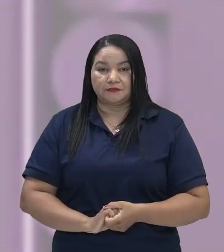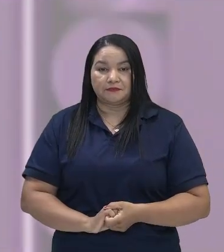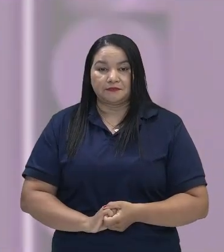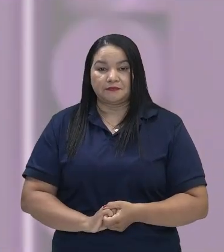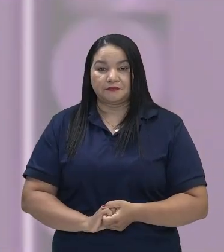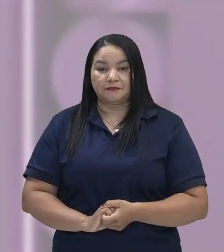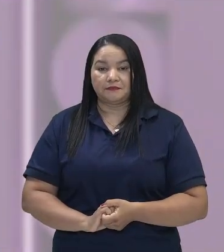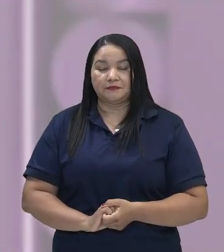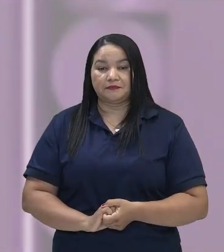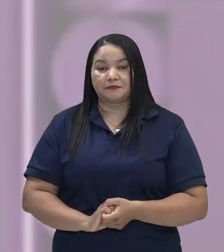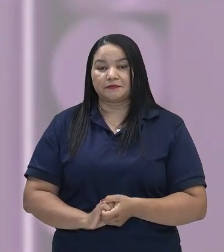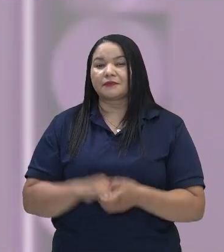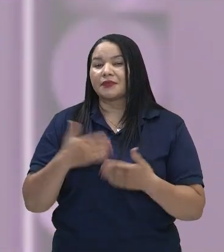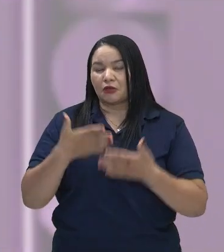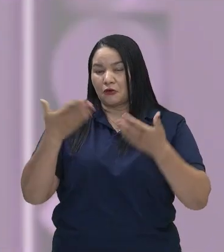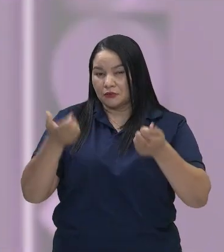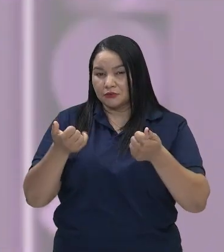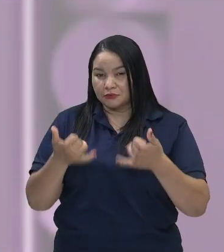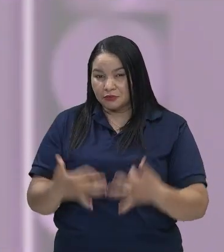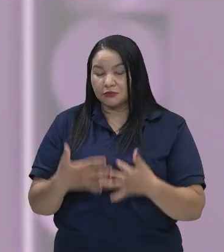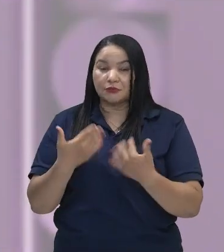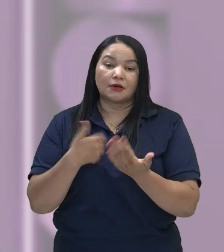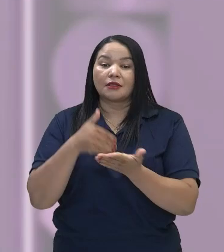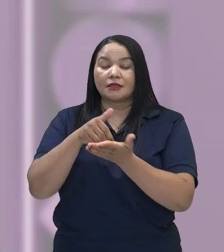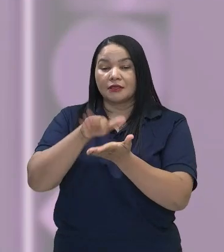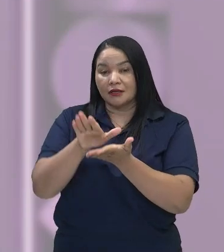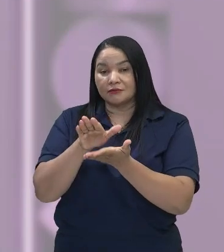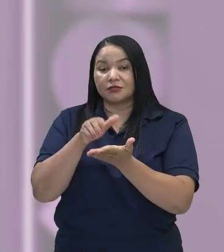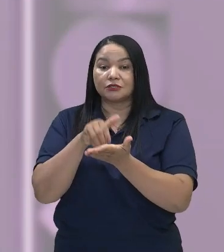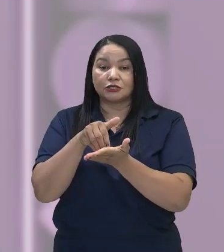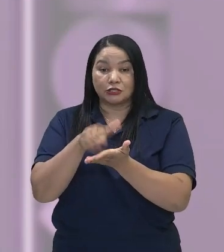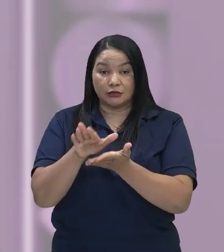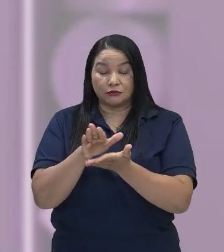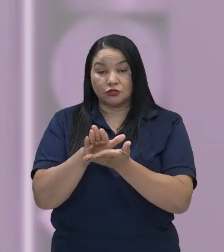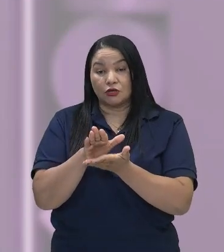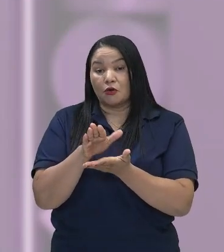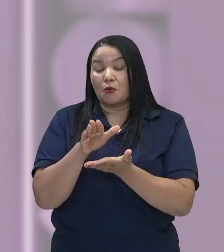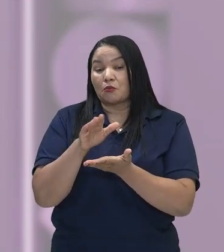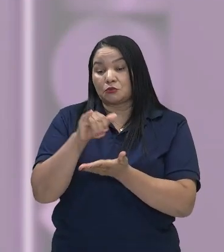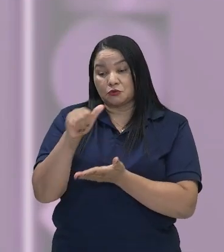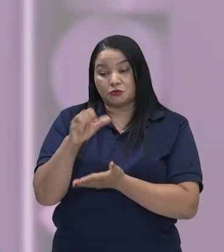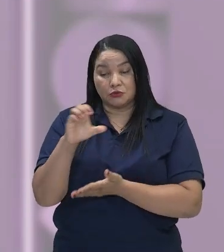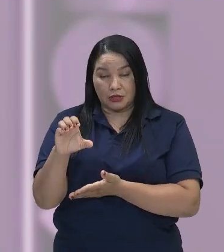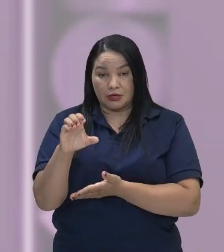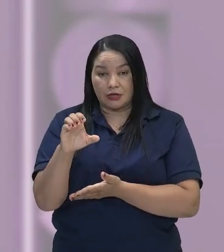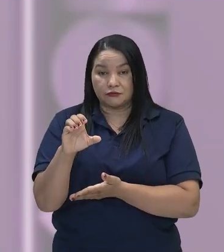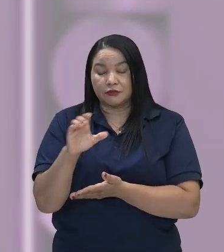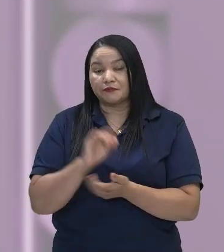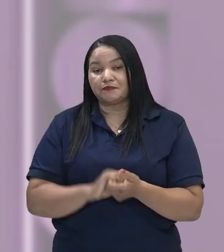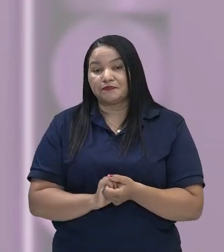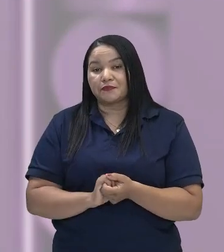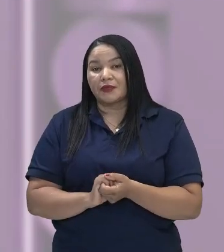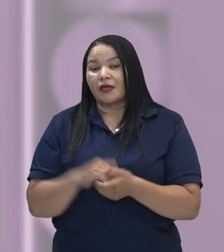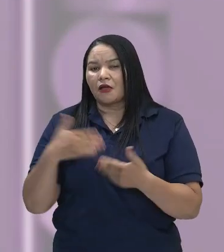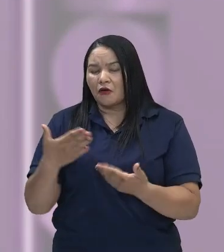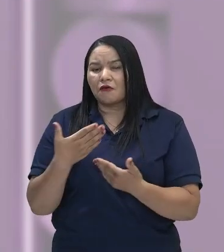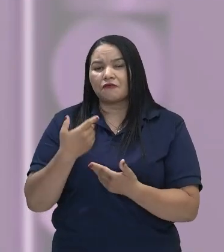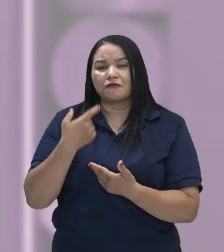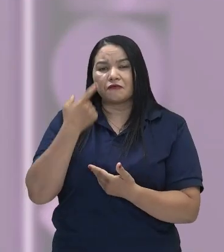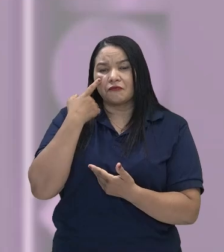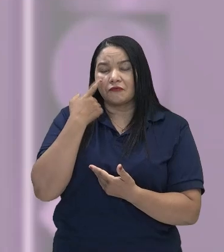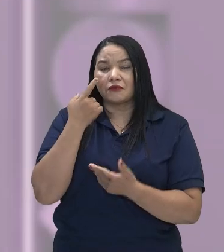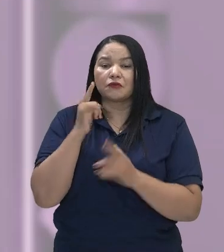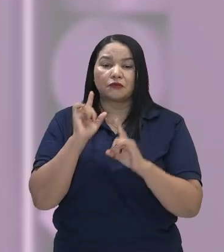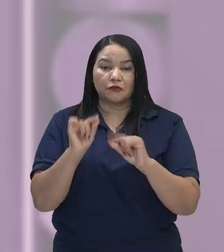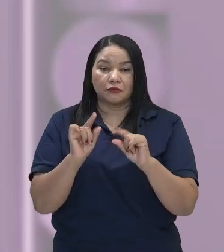Muito bem, alunos, abordamos aí, né, o tipo de demissão, no caso a demissão com justa causa, tá bom? E agora nós vamos abordar